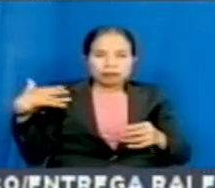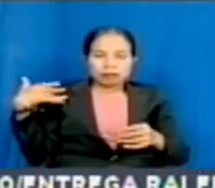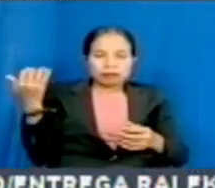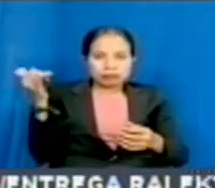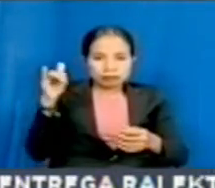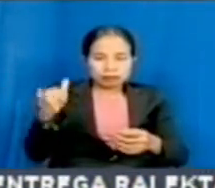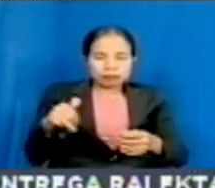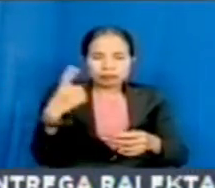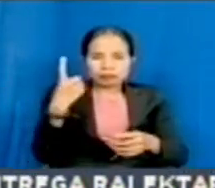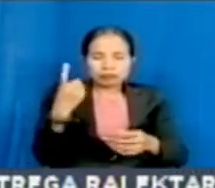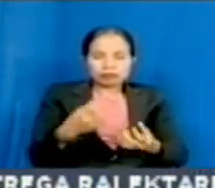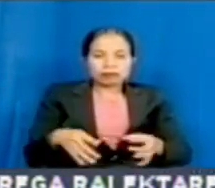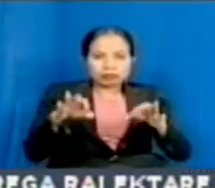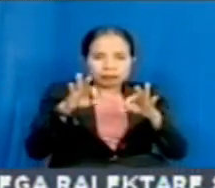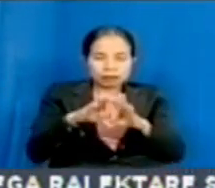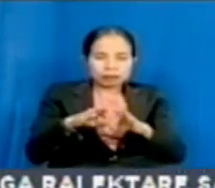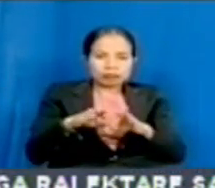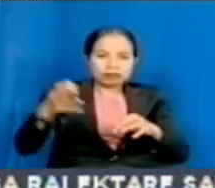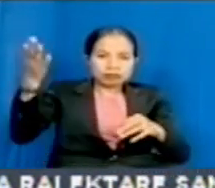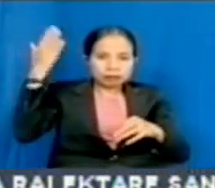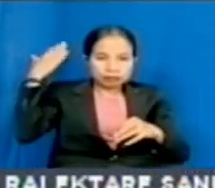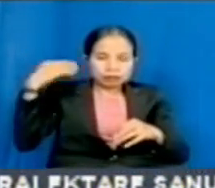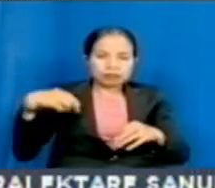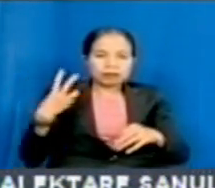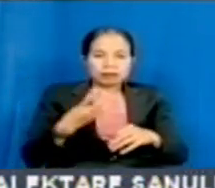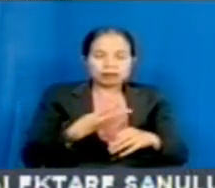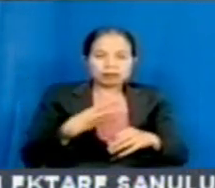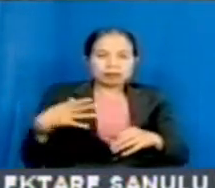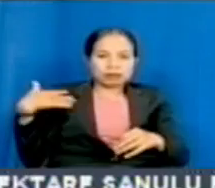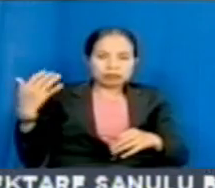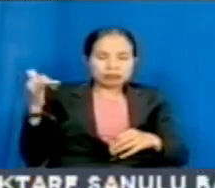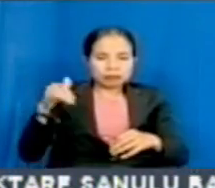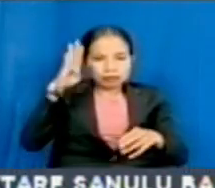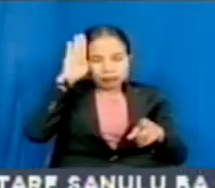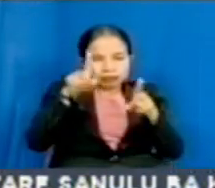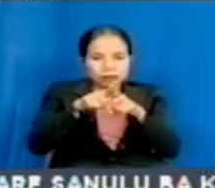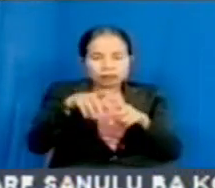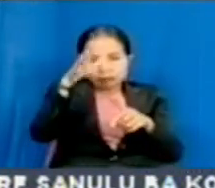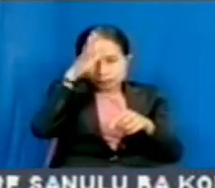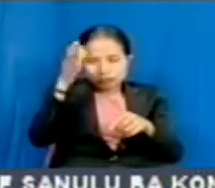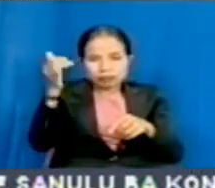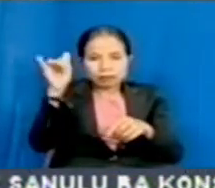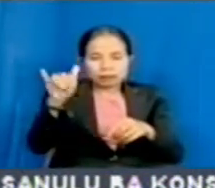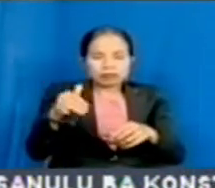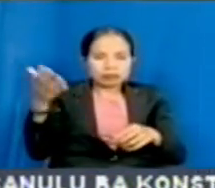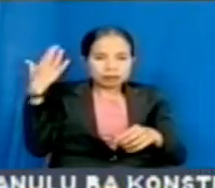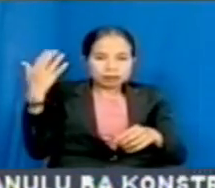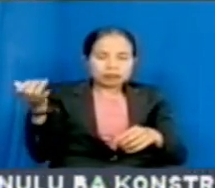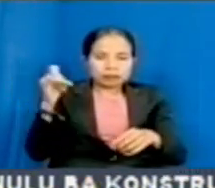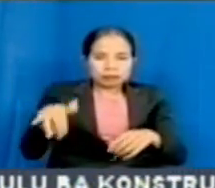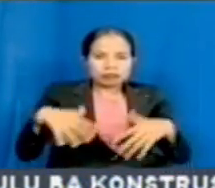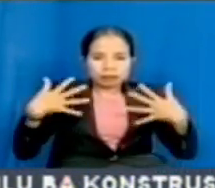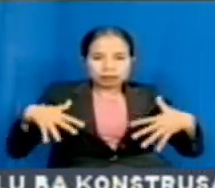sira, carna fat em princípio o do look itania lorico a suba sira itania mão sira itania pai sira nebe o look sira